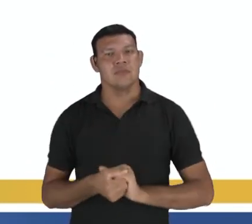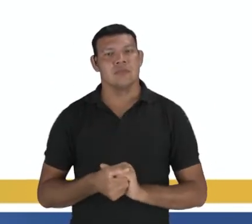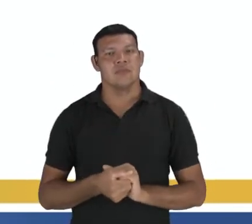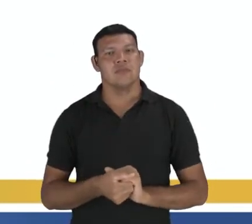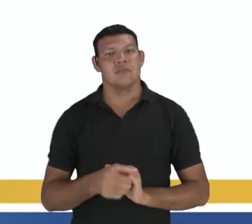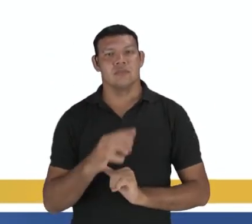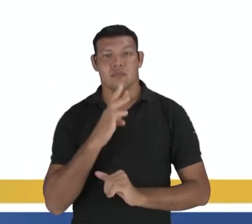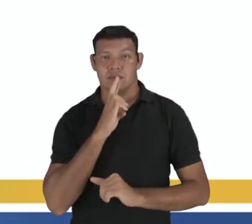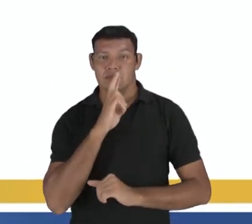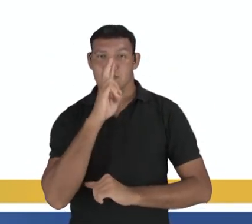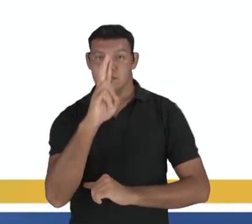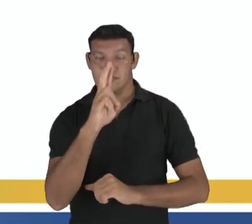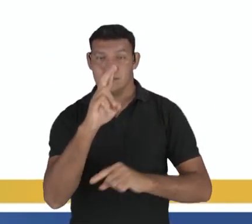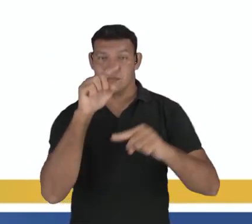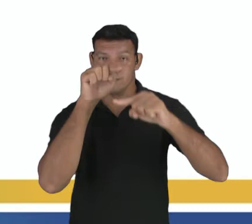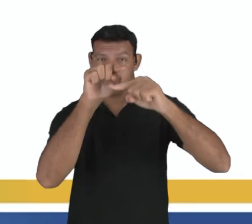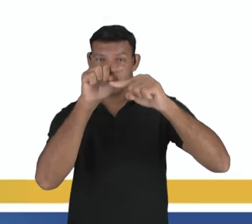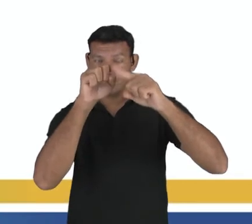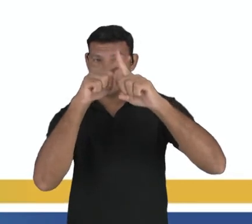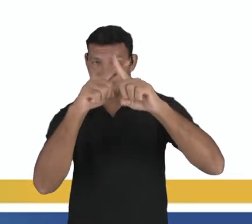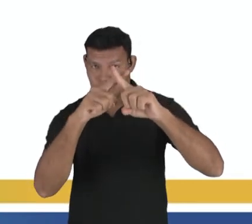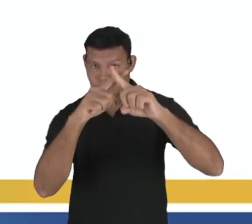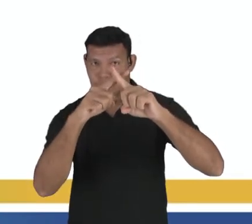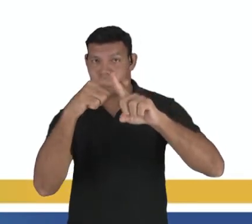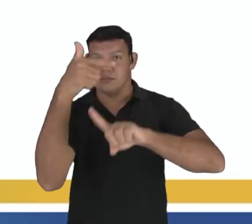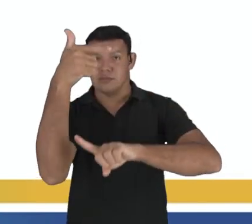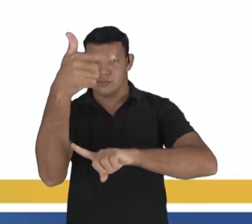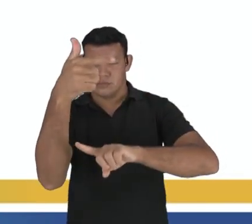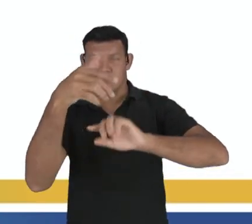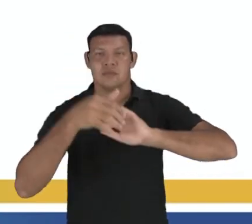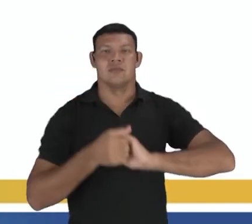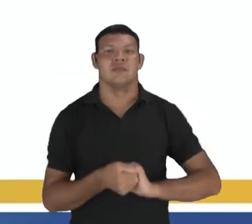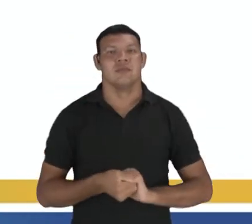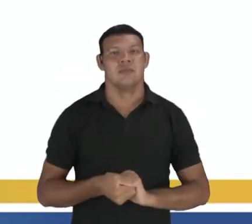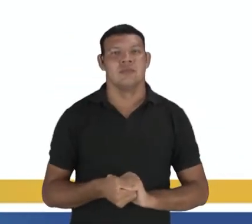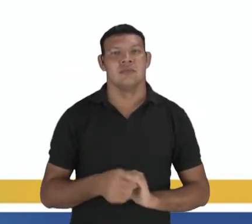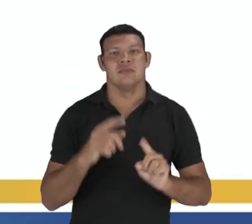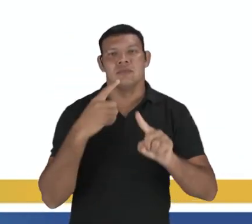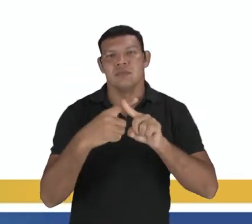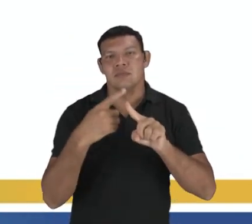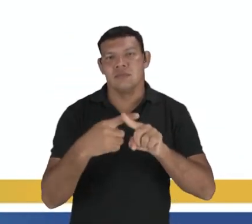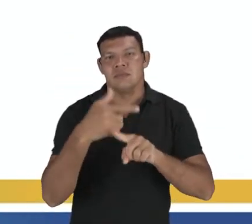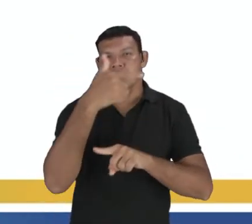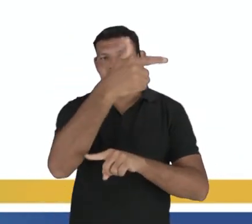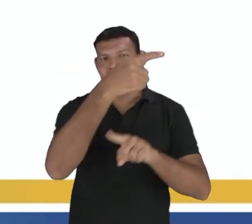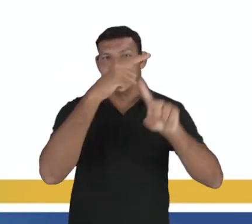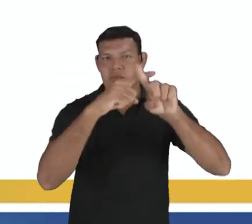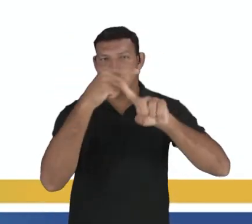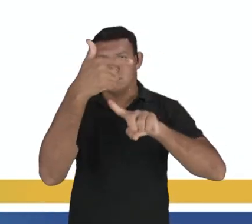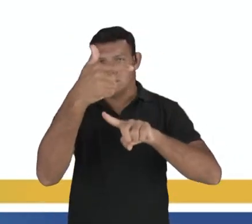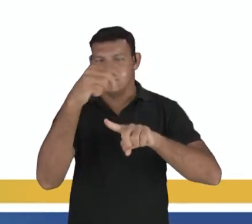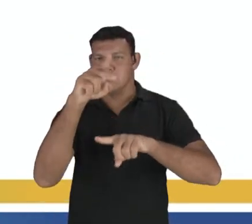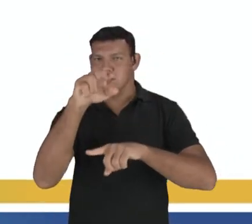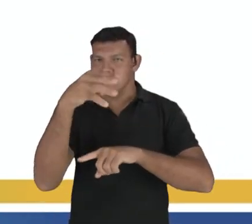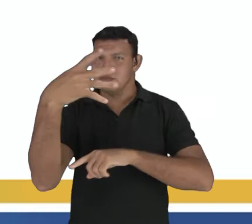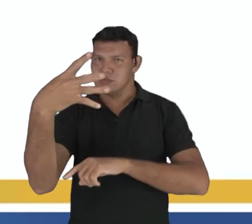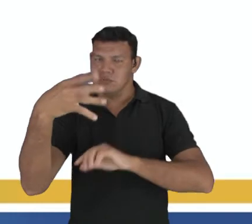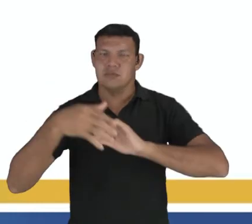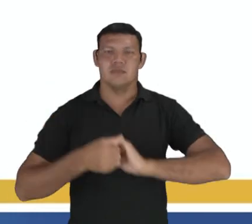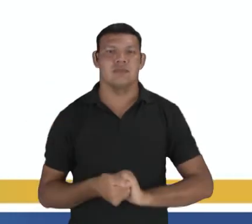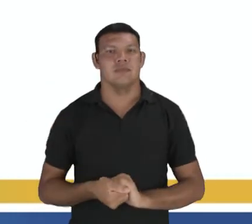um produto por 2, ou uma multiplicação por 2. Por quê? 2 vezes 2 é